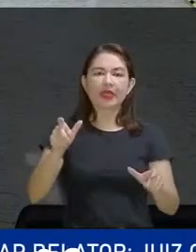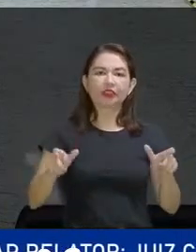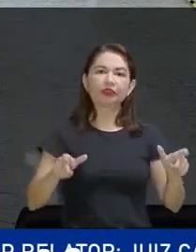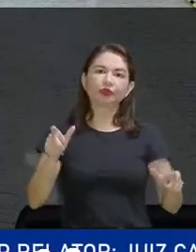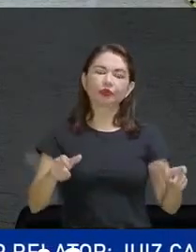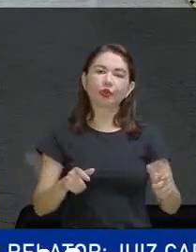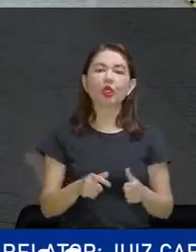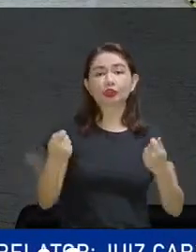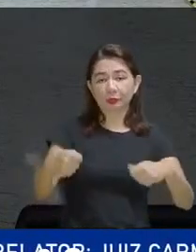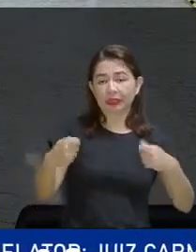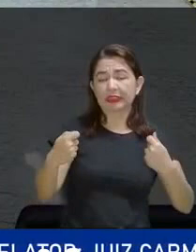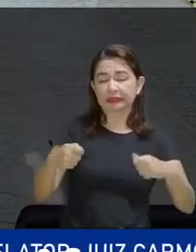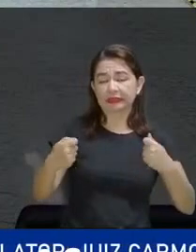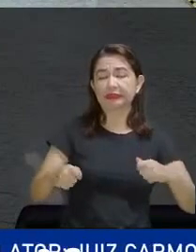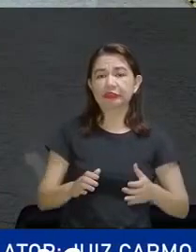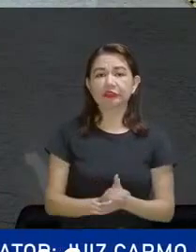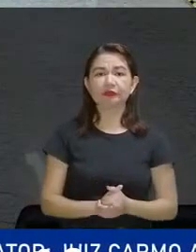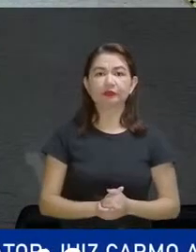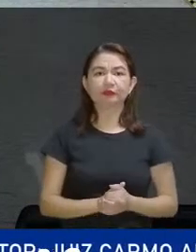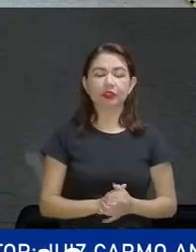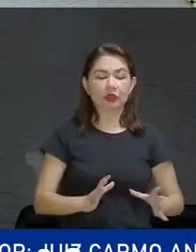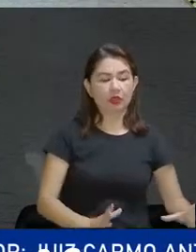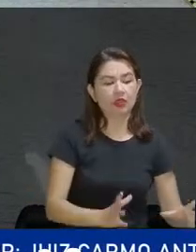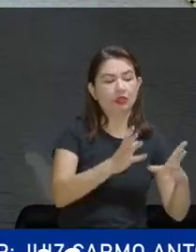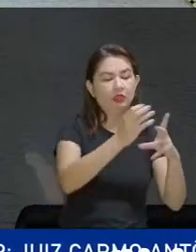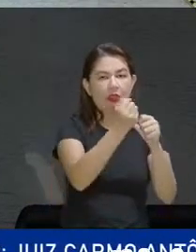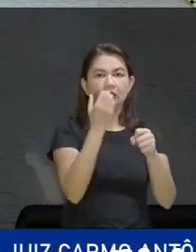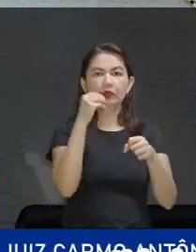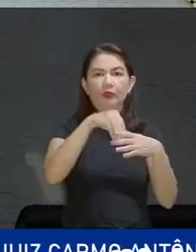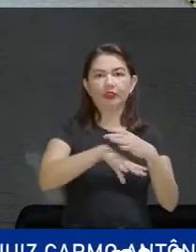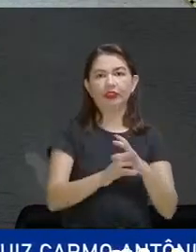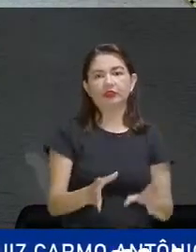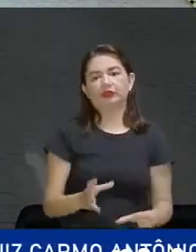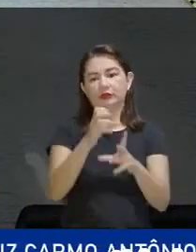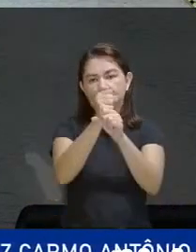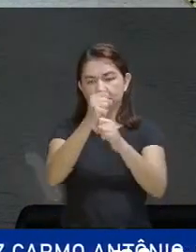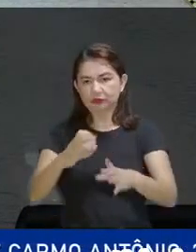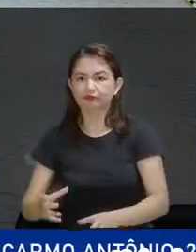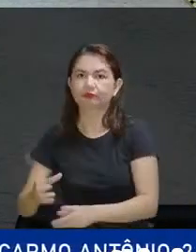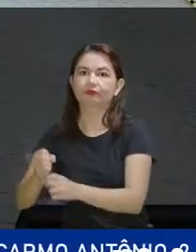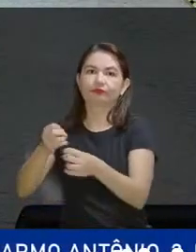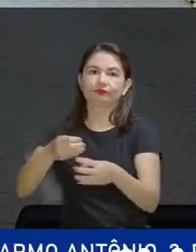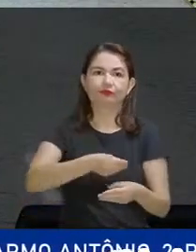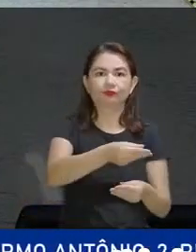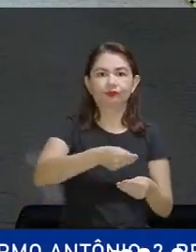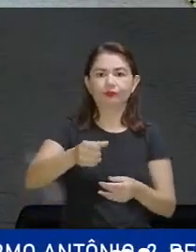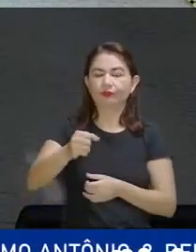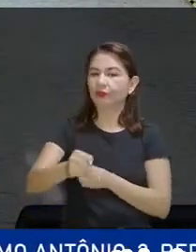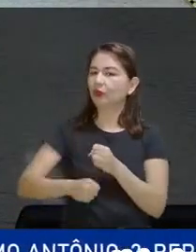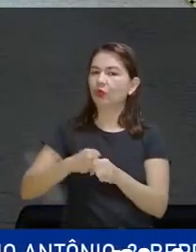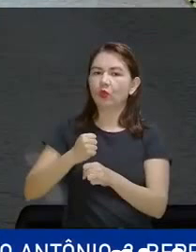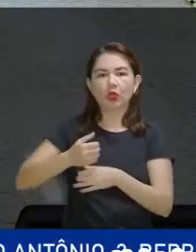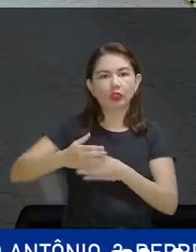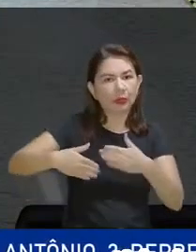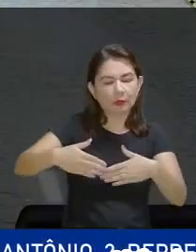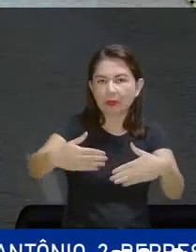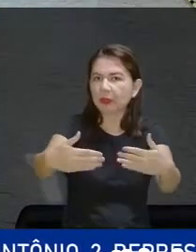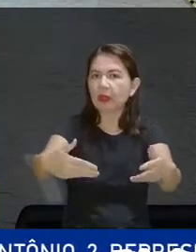vulneráveis. E que, em relação à doação de cestas básicas, informou que realiza esse tipo de doação o ano inteiro, de forma